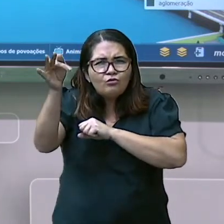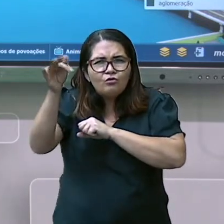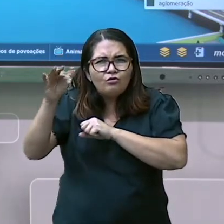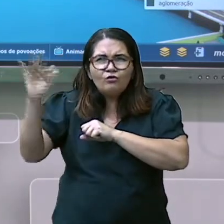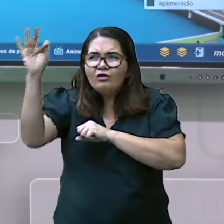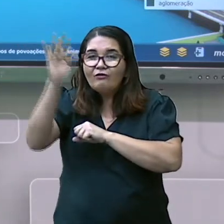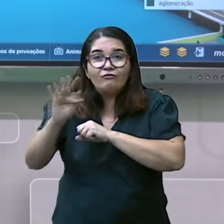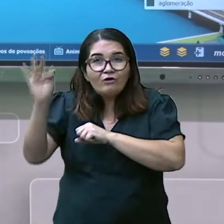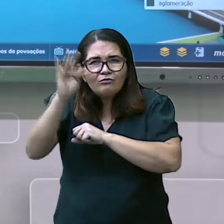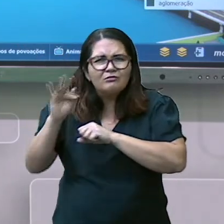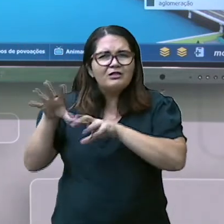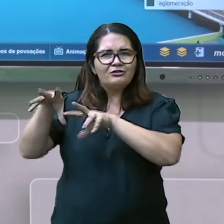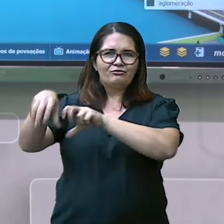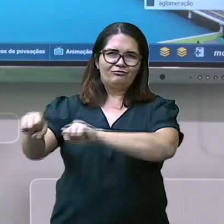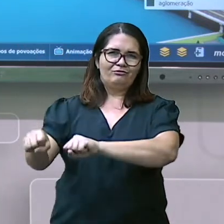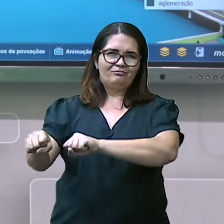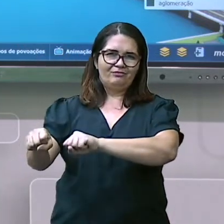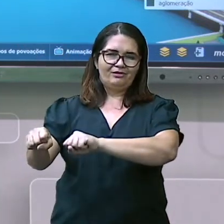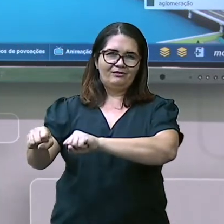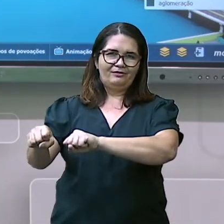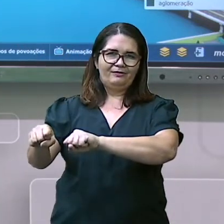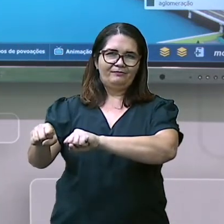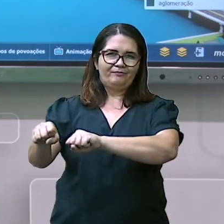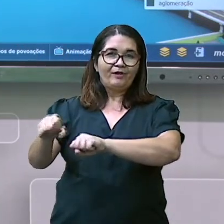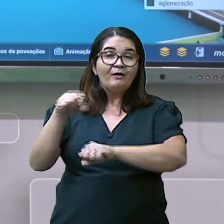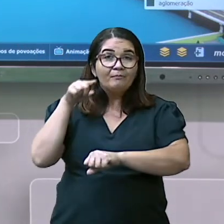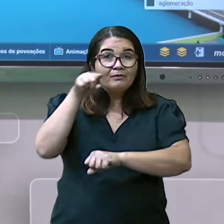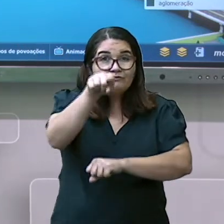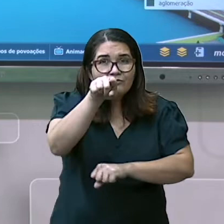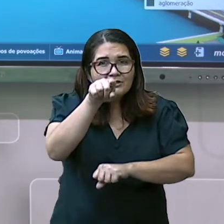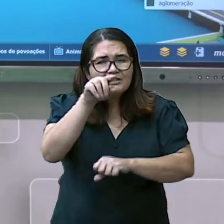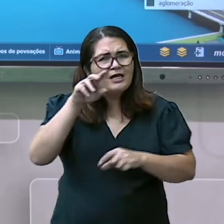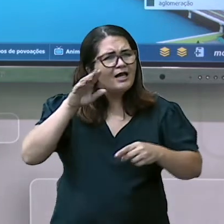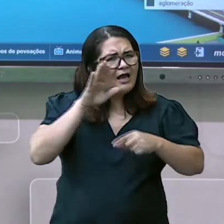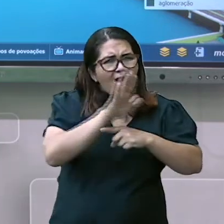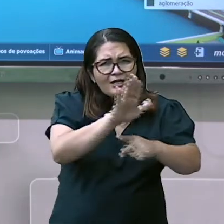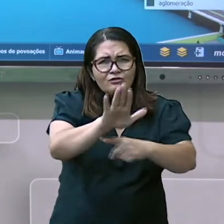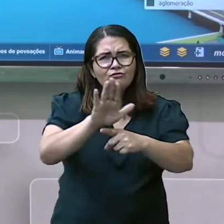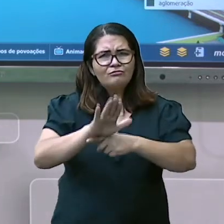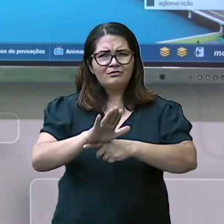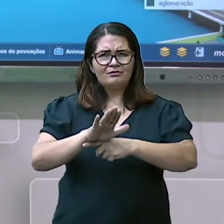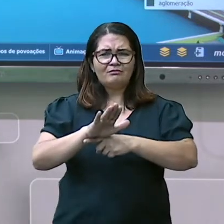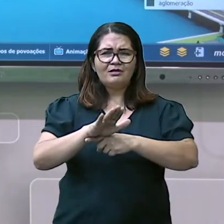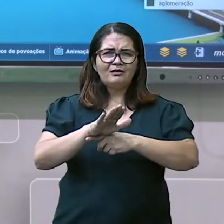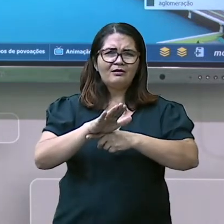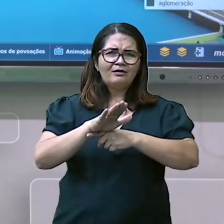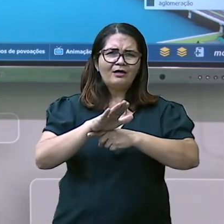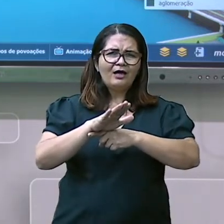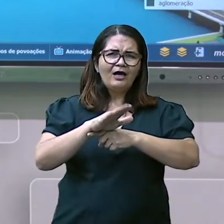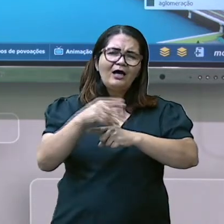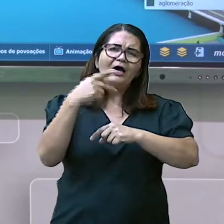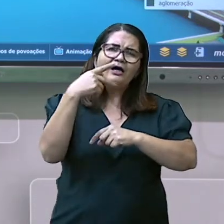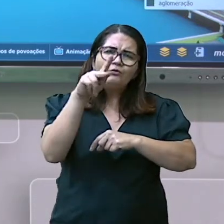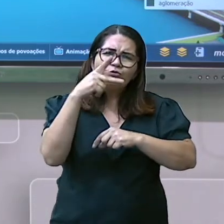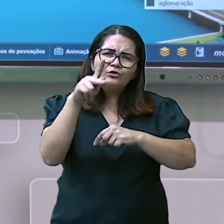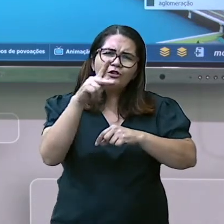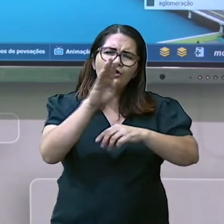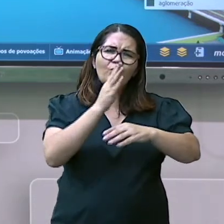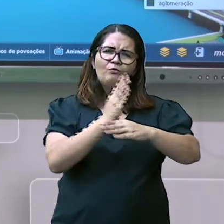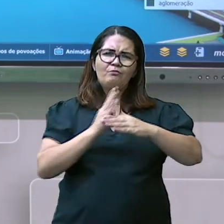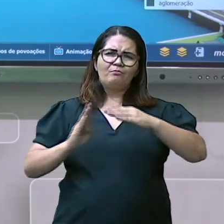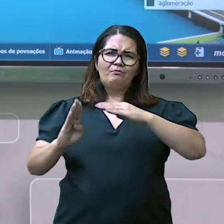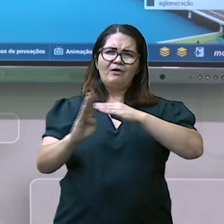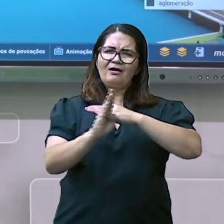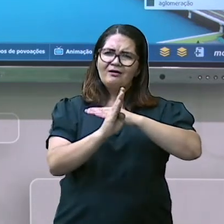até mesmo aí no seu bairro. Coisas que acontecem aí, de repente você, através de um projeto, você